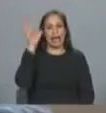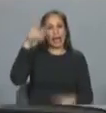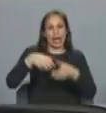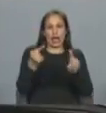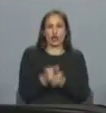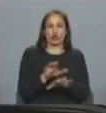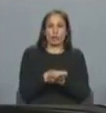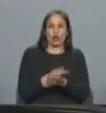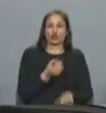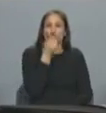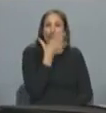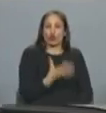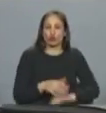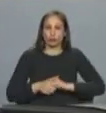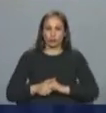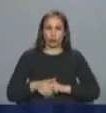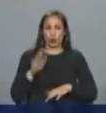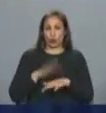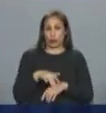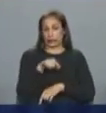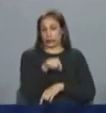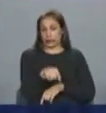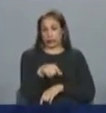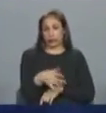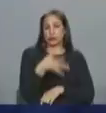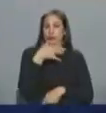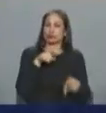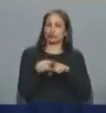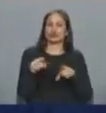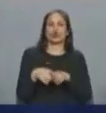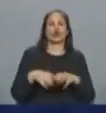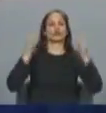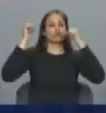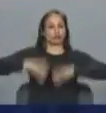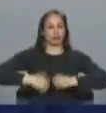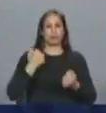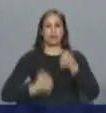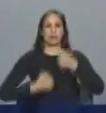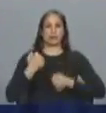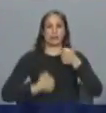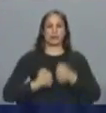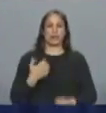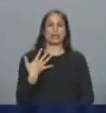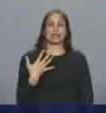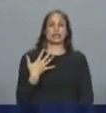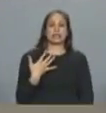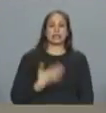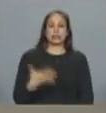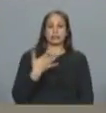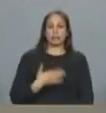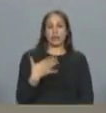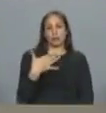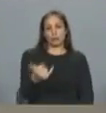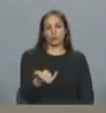flores portanto estou deputado do pcp concorda com a manifestação agendada para a próxima semana junto ao parlamento